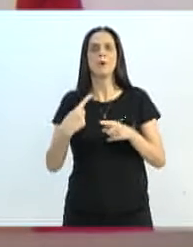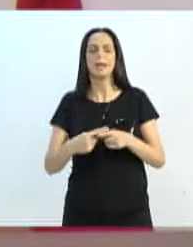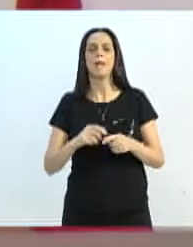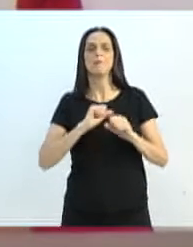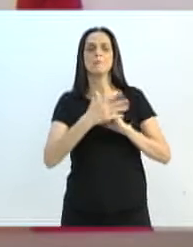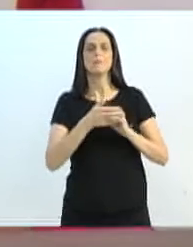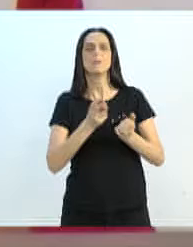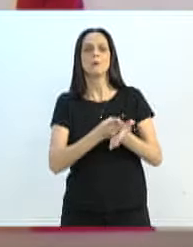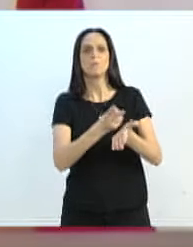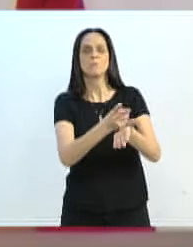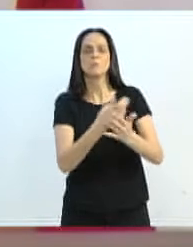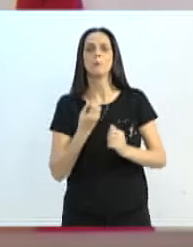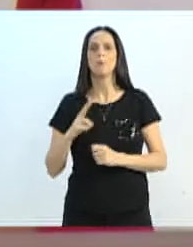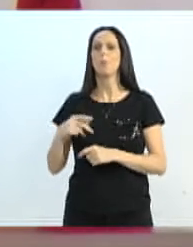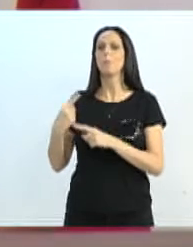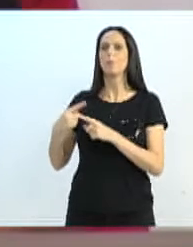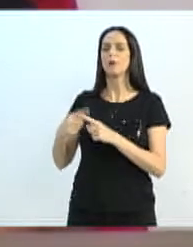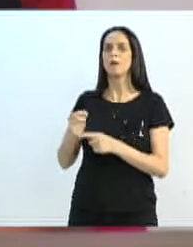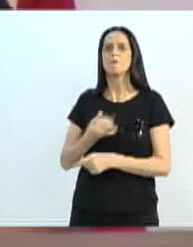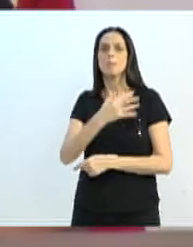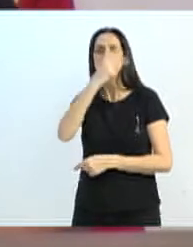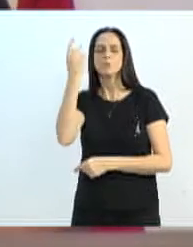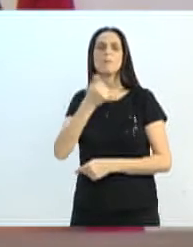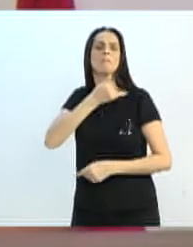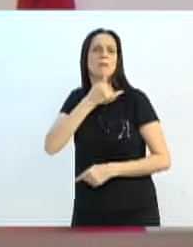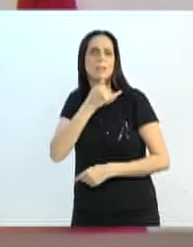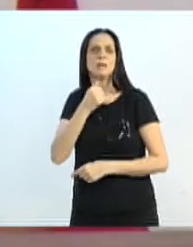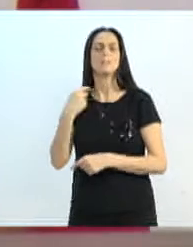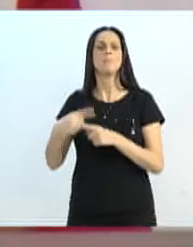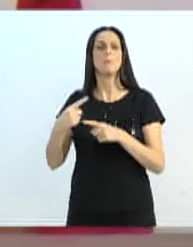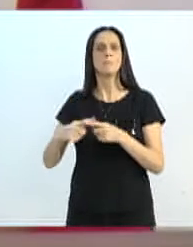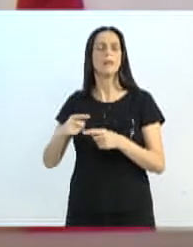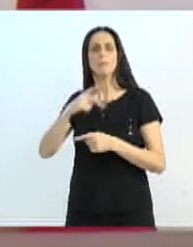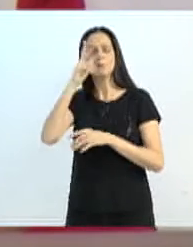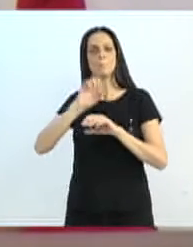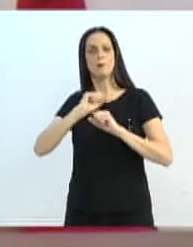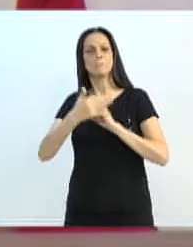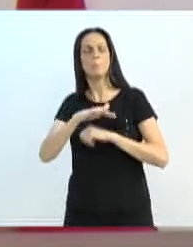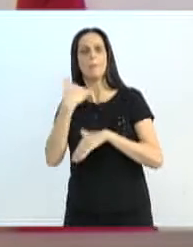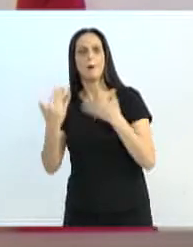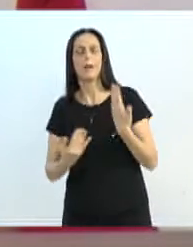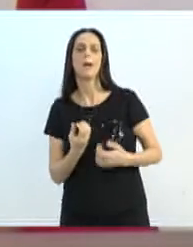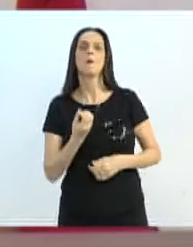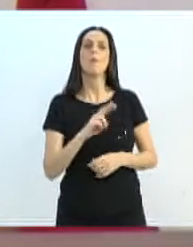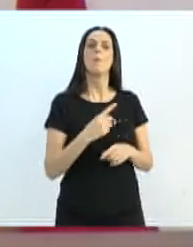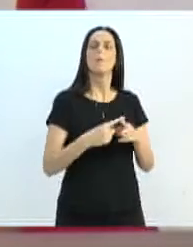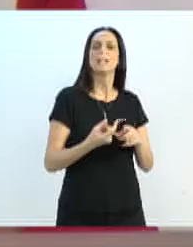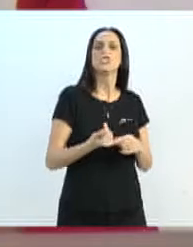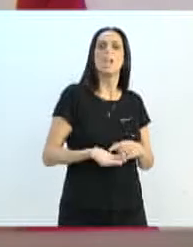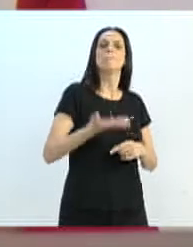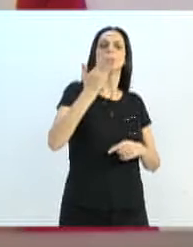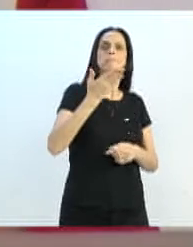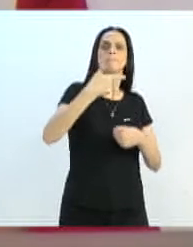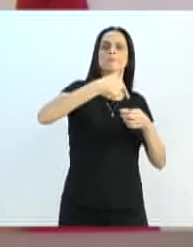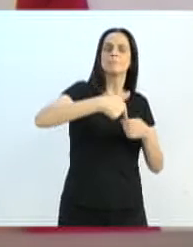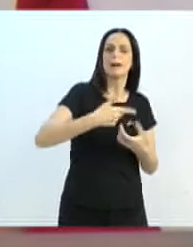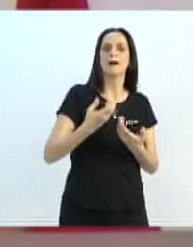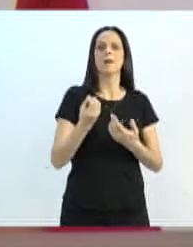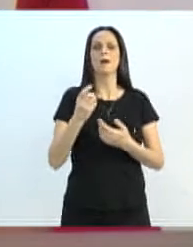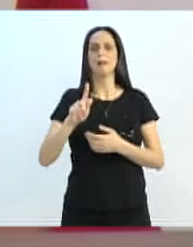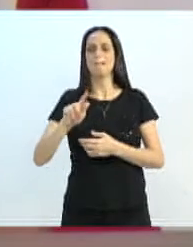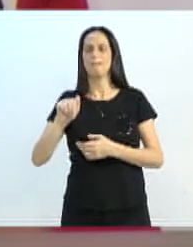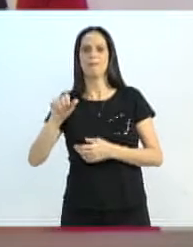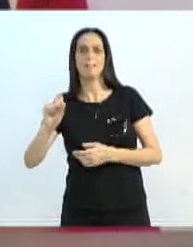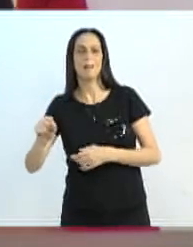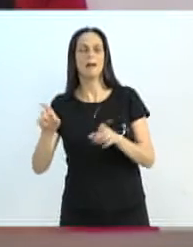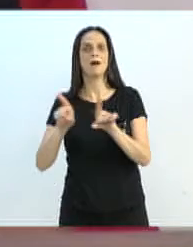mil vidas perdidas pela Covid, o preço do gás, dos combustíveis, do diesel, da energia elétrica, aliás, uma